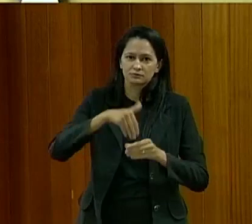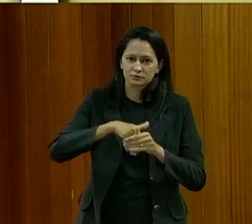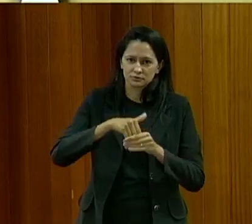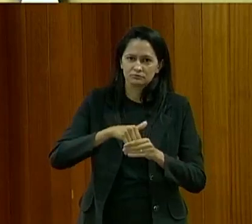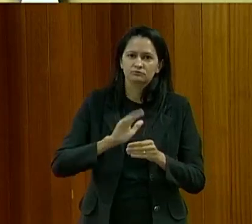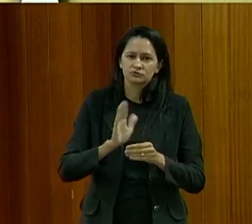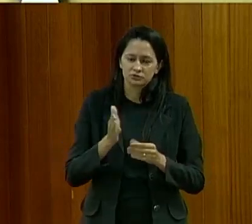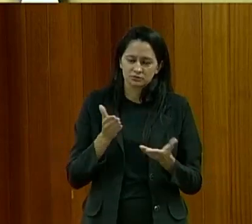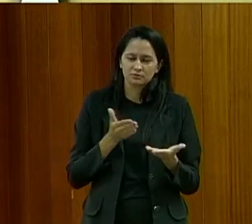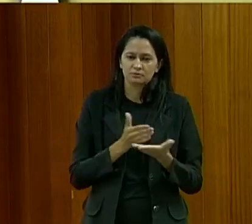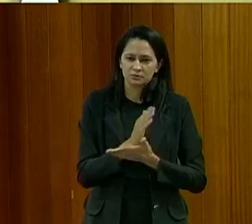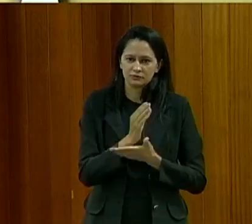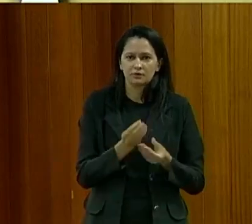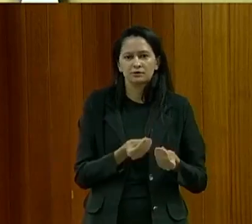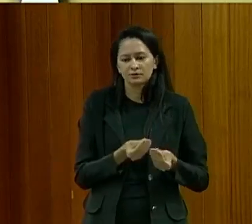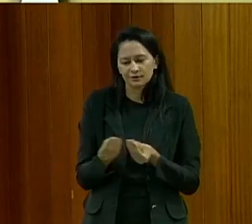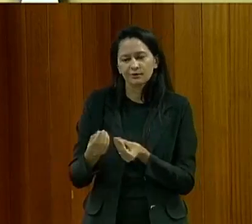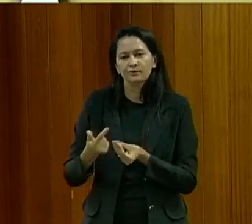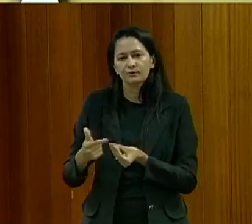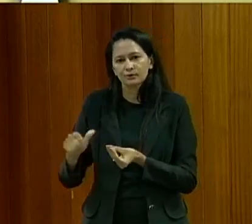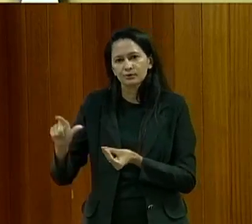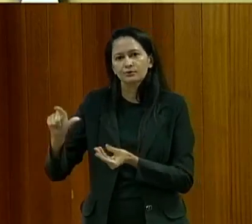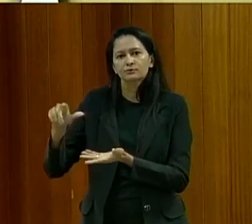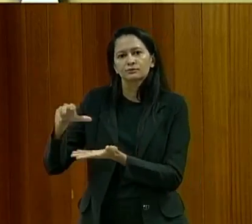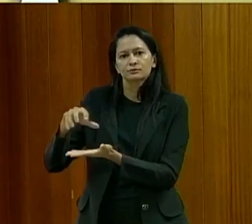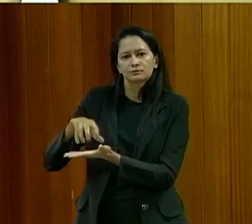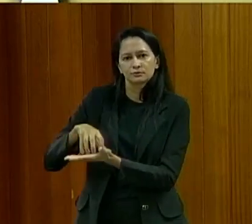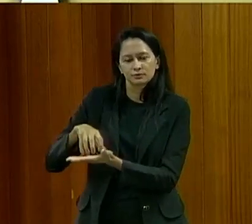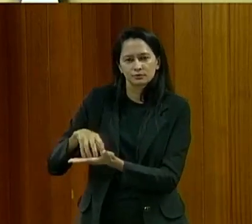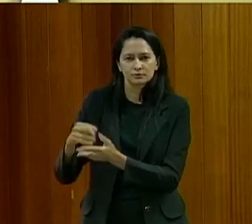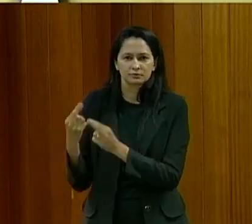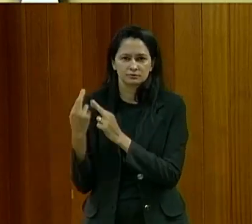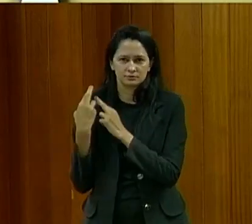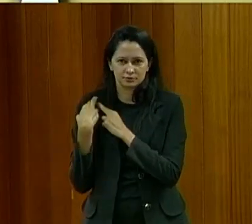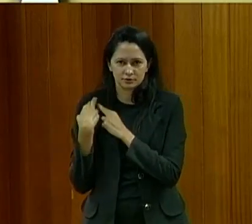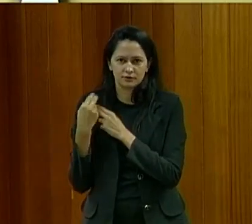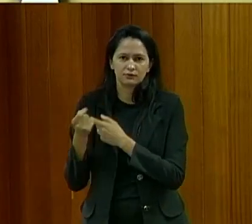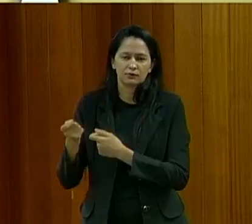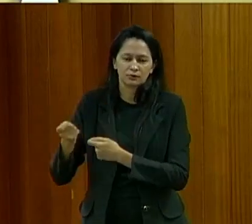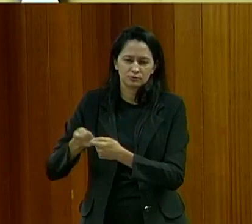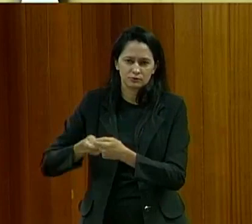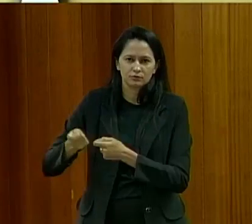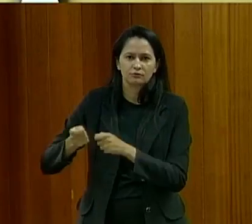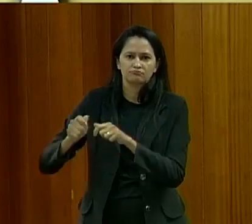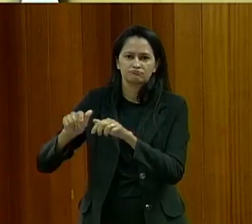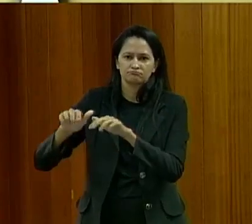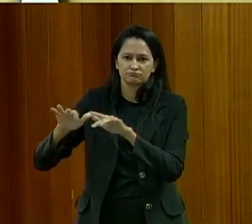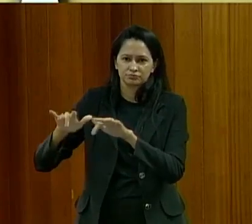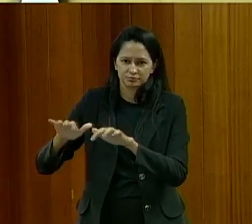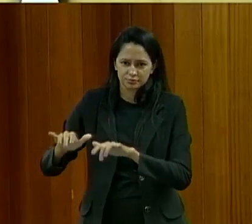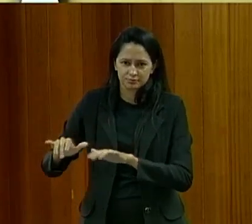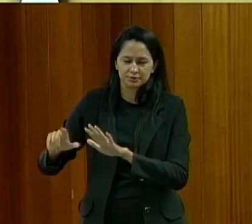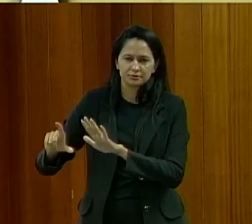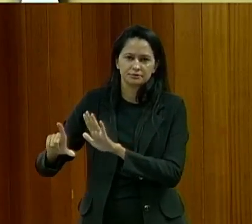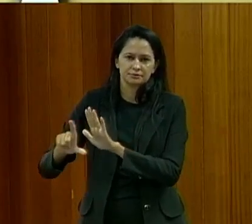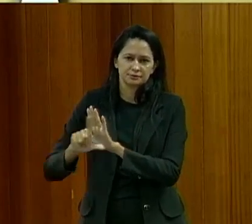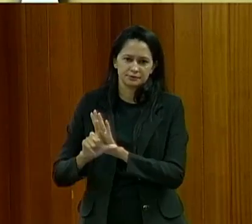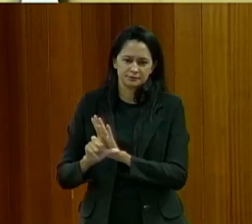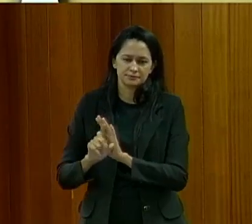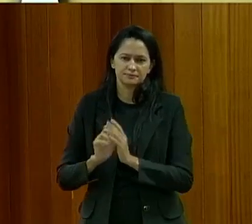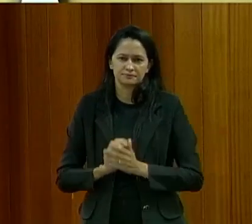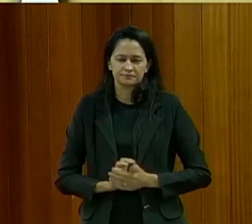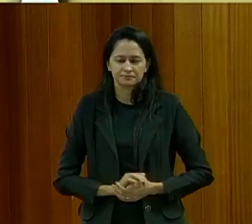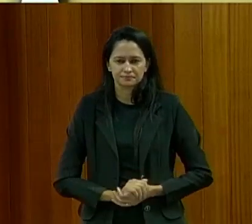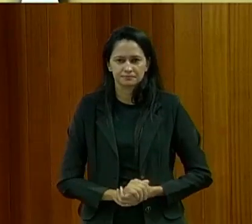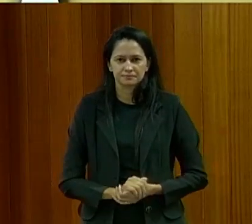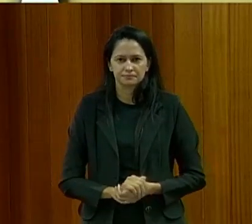e encaminhado ao Núcleo de Processamento e Controle para a confecção de